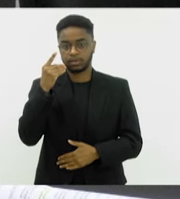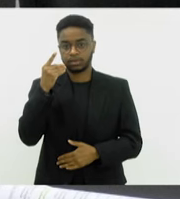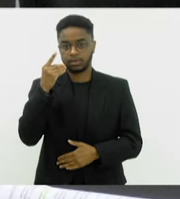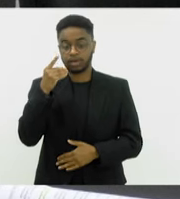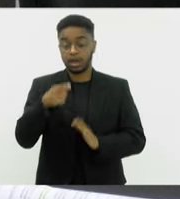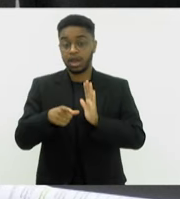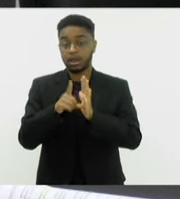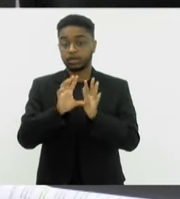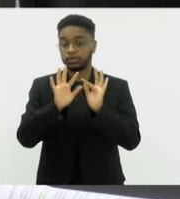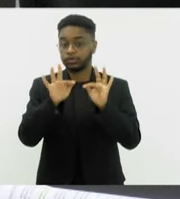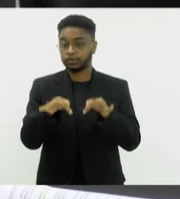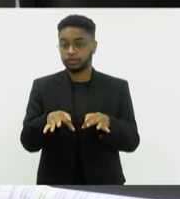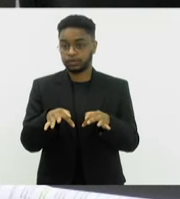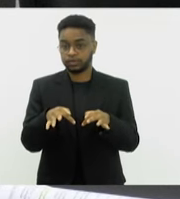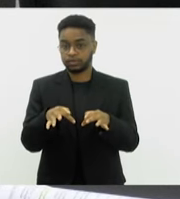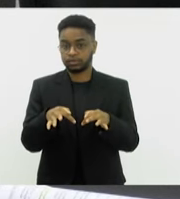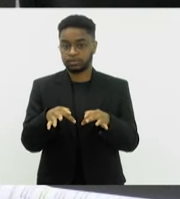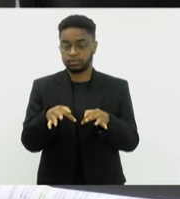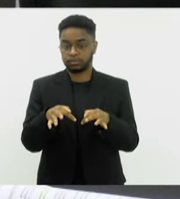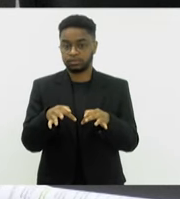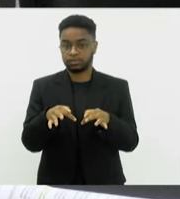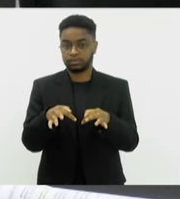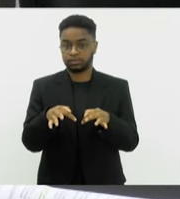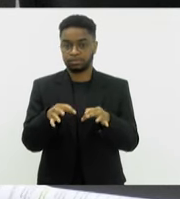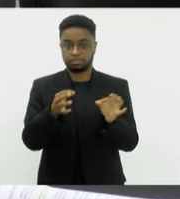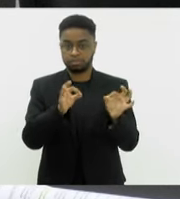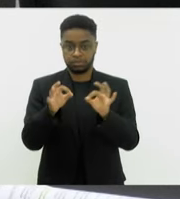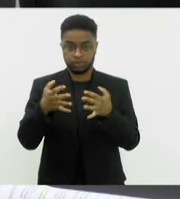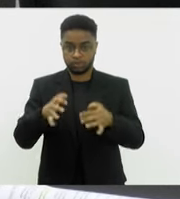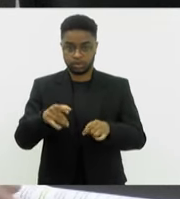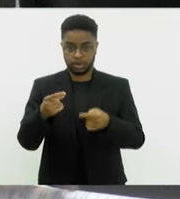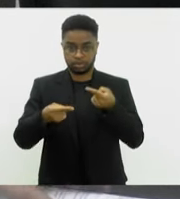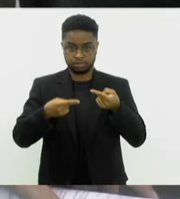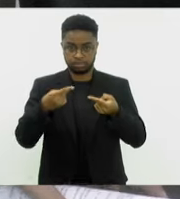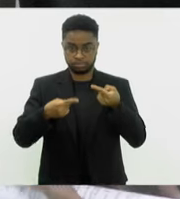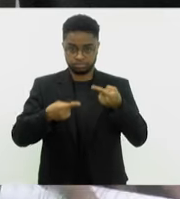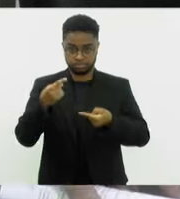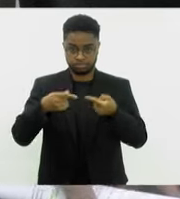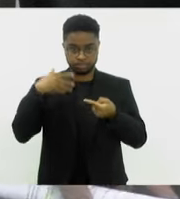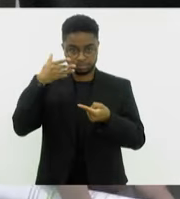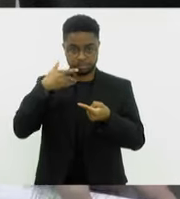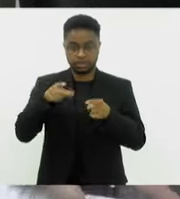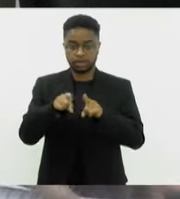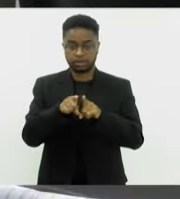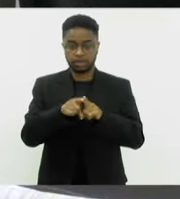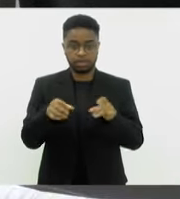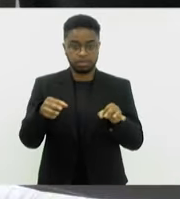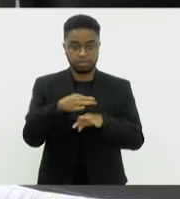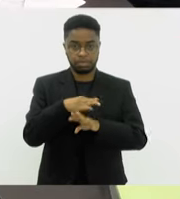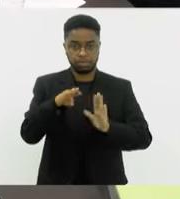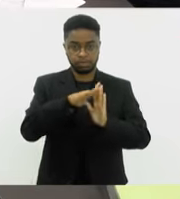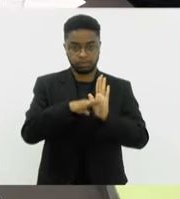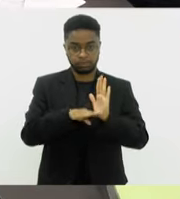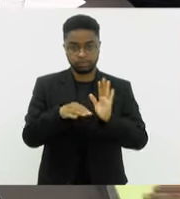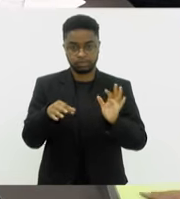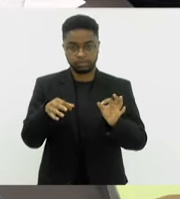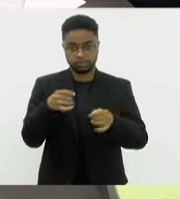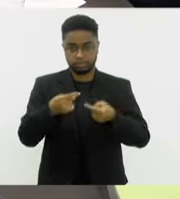antes de encerrar, não vamos encerrar a sessão, não havendo mais quem queira fazer uso da palavra, nem mais itens na ordem do dia,